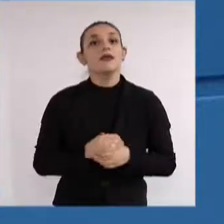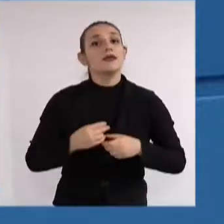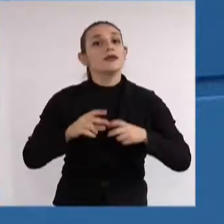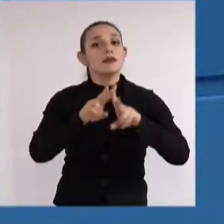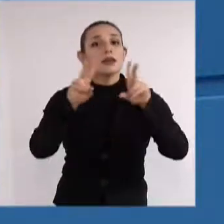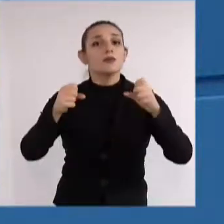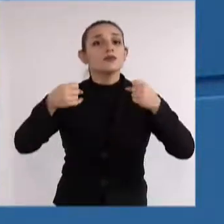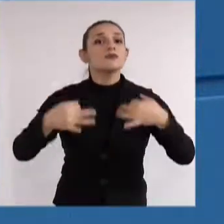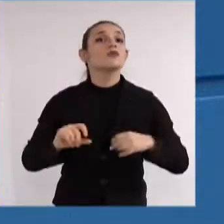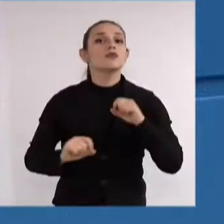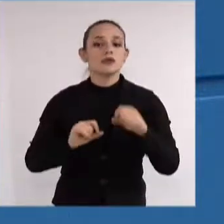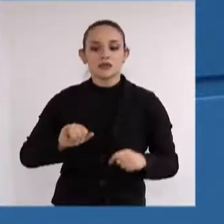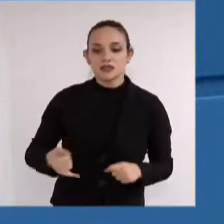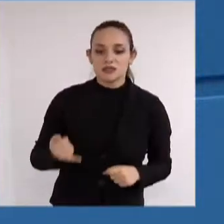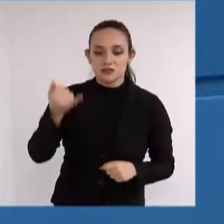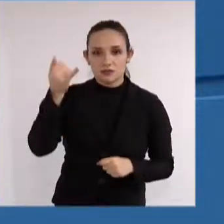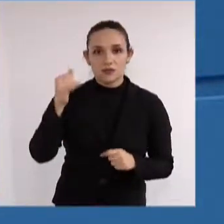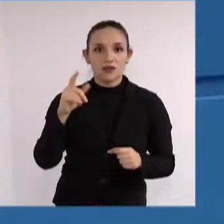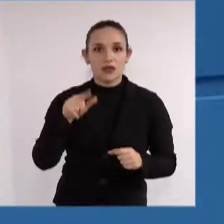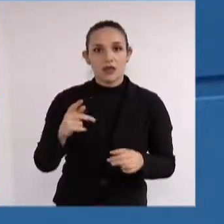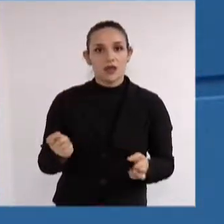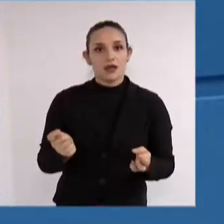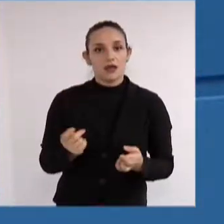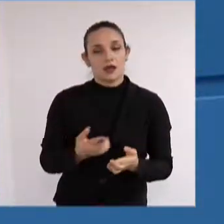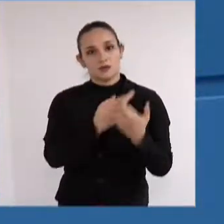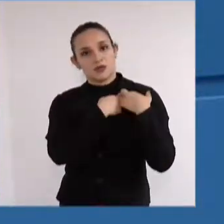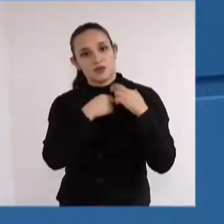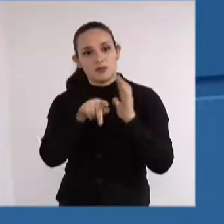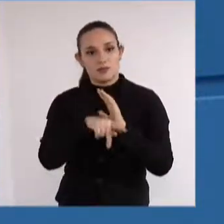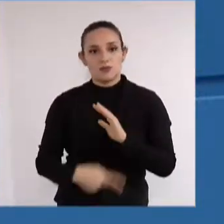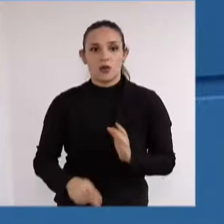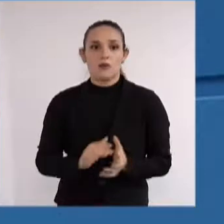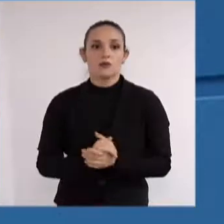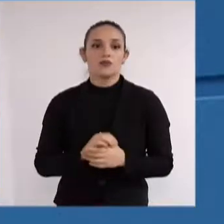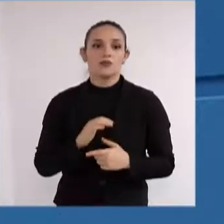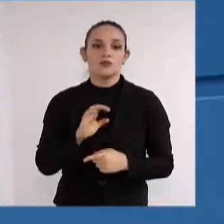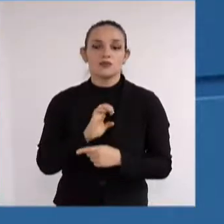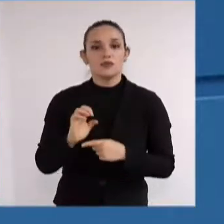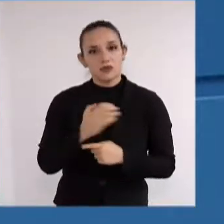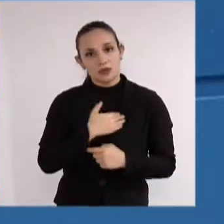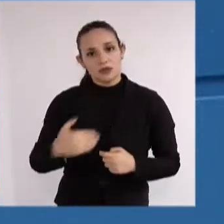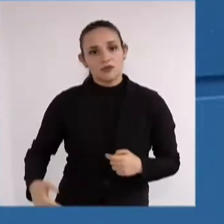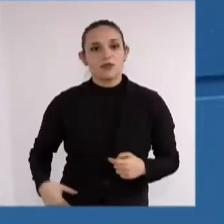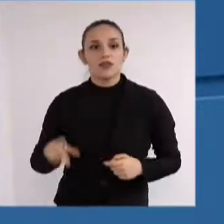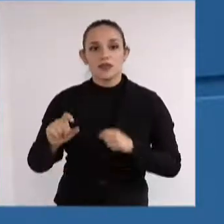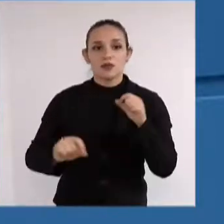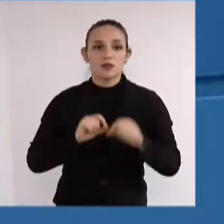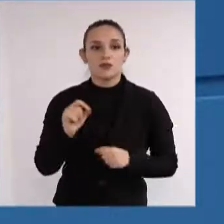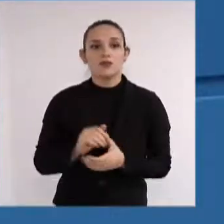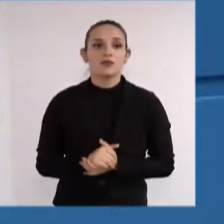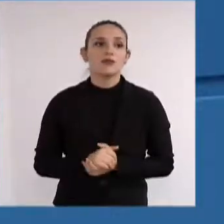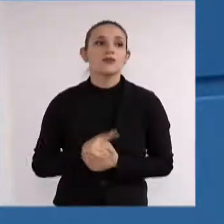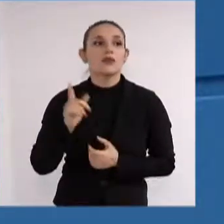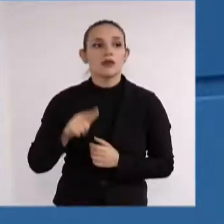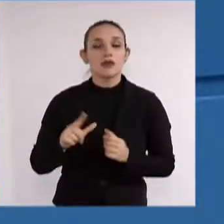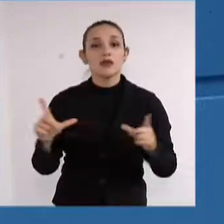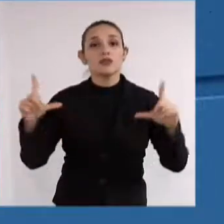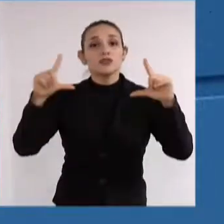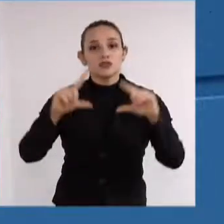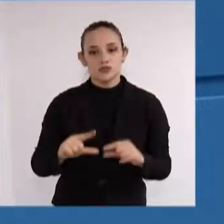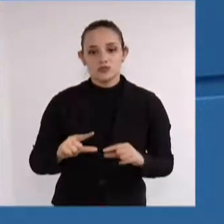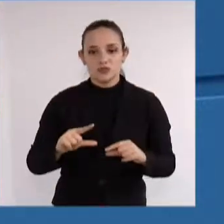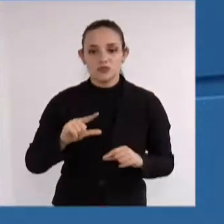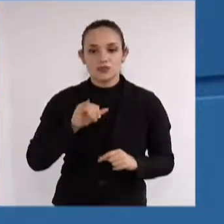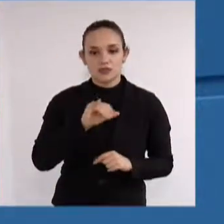dispõe sobre tributos de competência do Estado. Uma reivindicação que é de conhecimento de todos, que é a questão da redução da alíquota